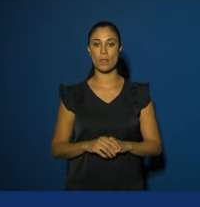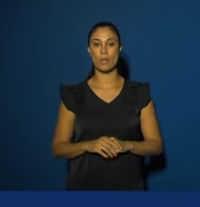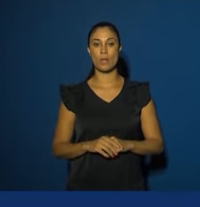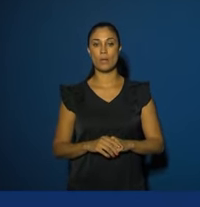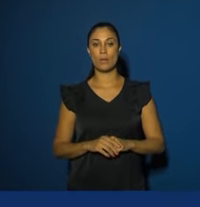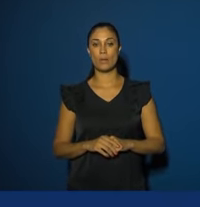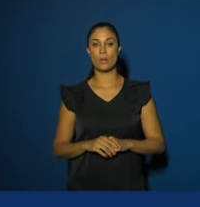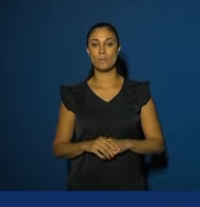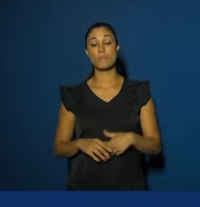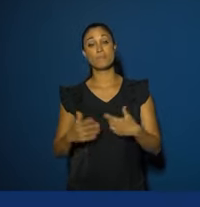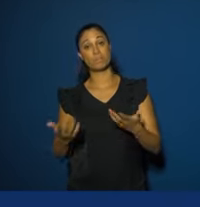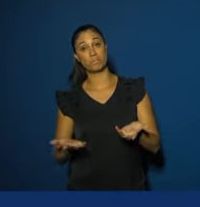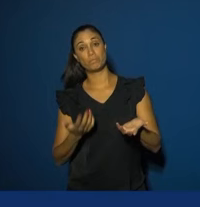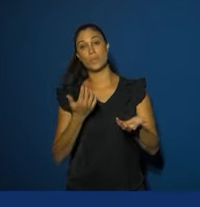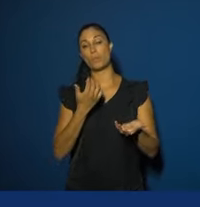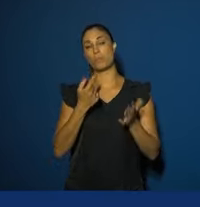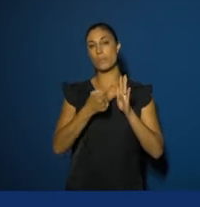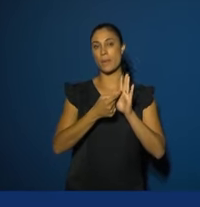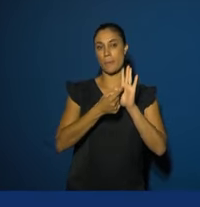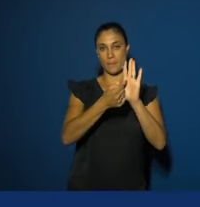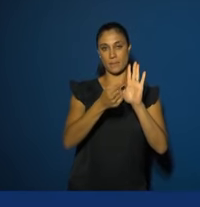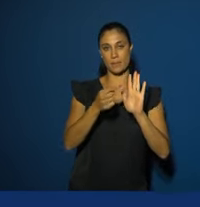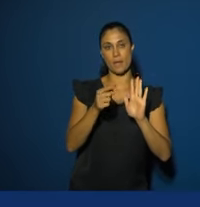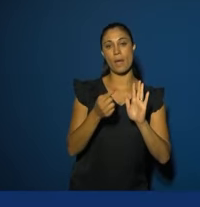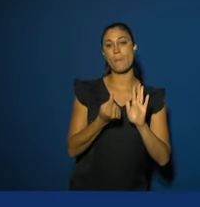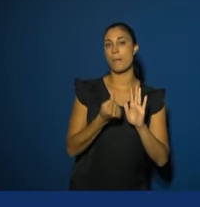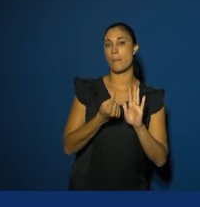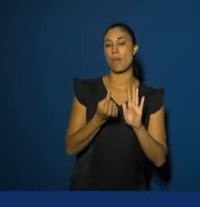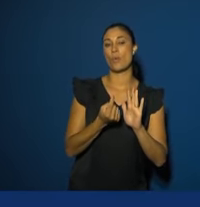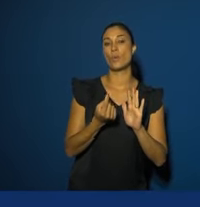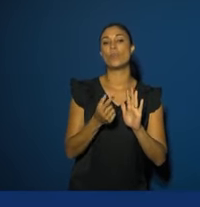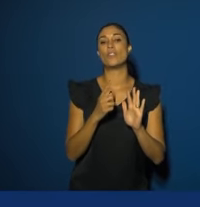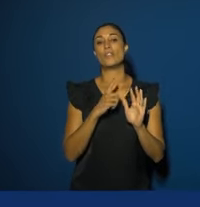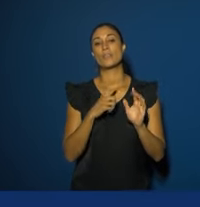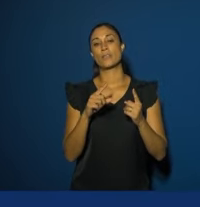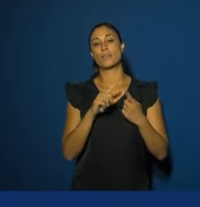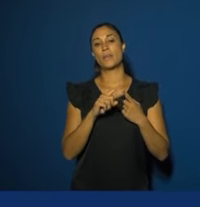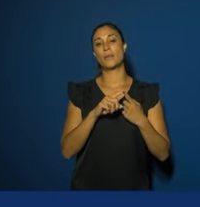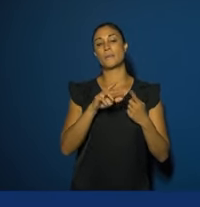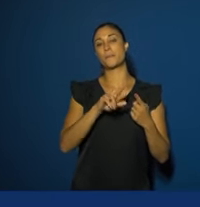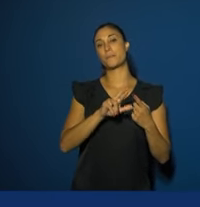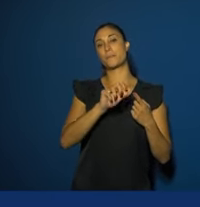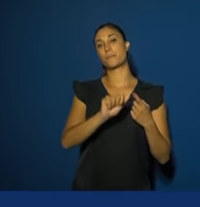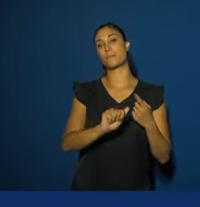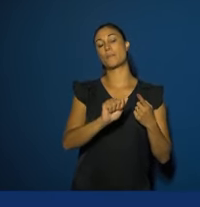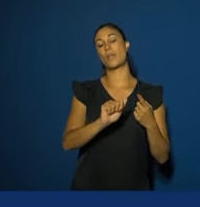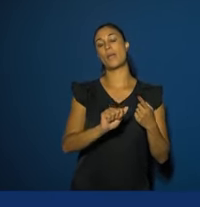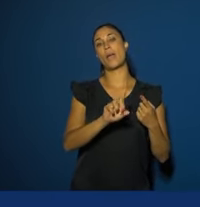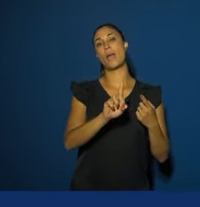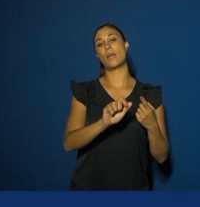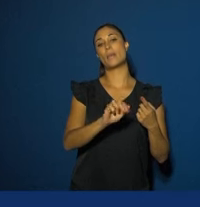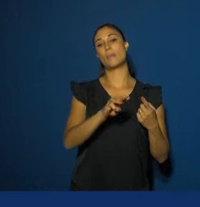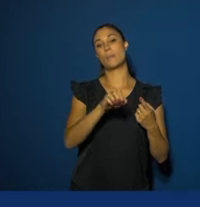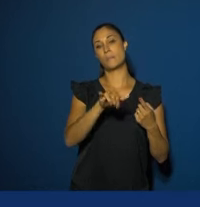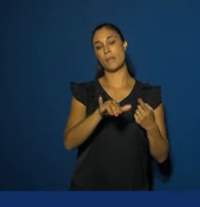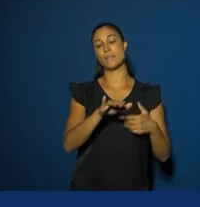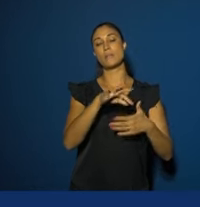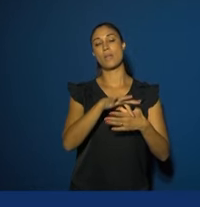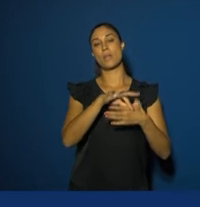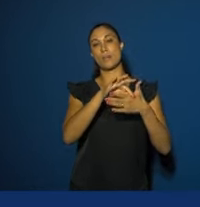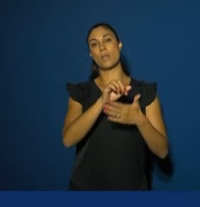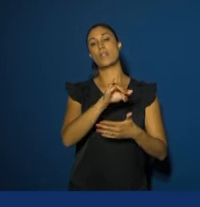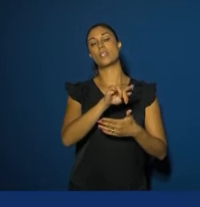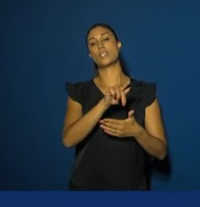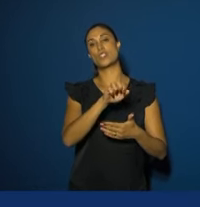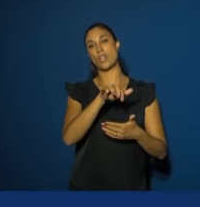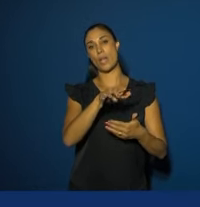que a gente eu queria primeiro apresentar né aqui a gente tá com o radames Casseb né CEO da egeia